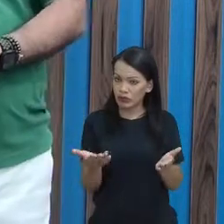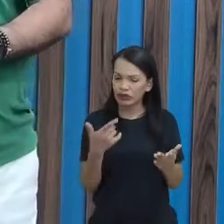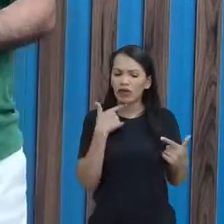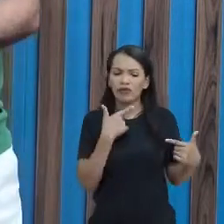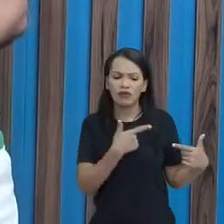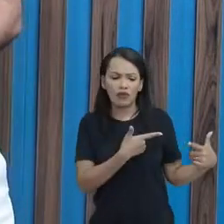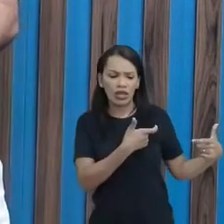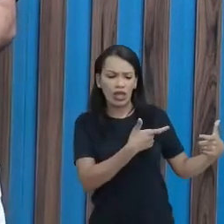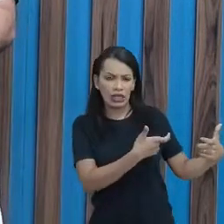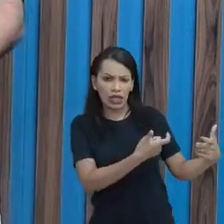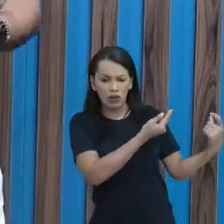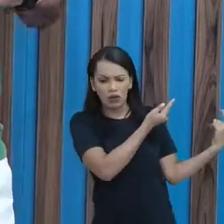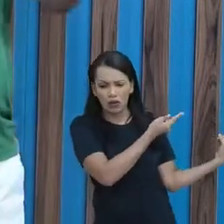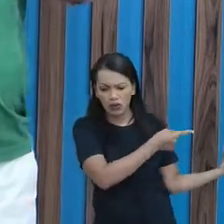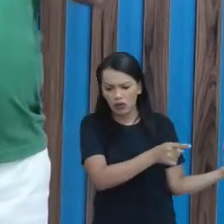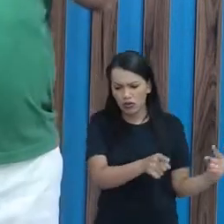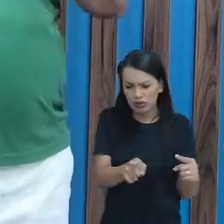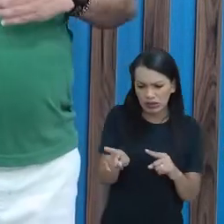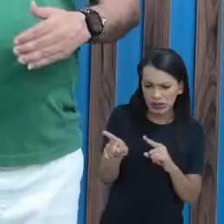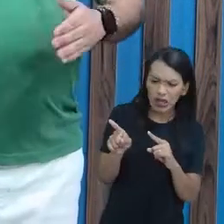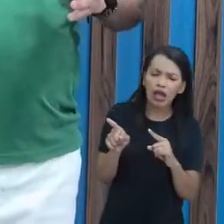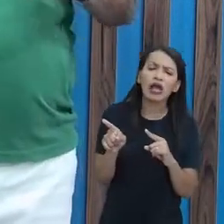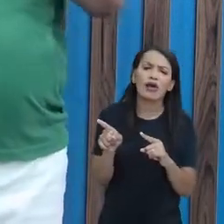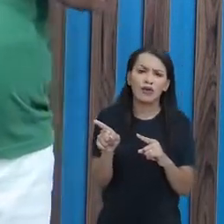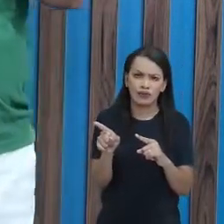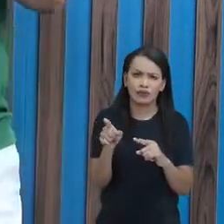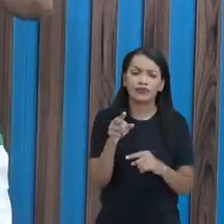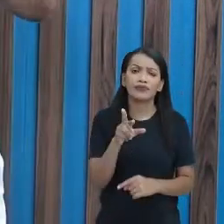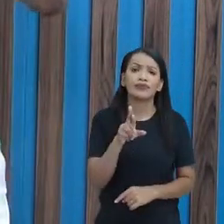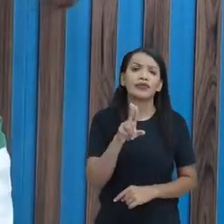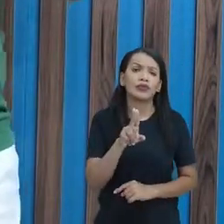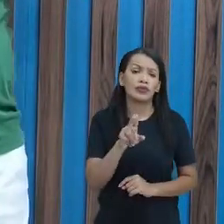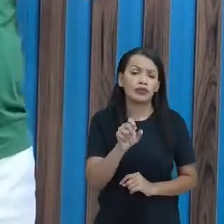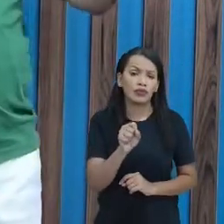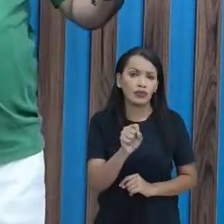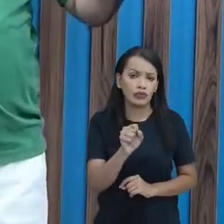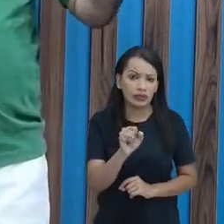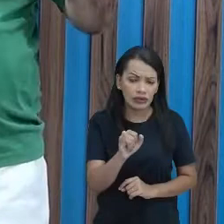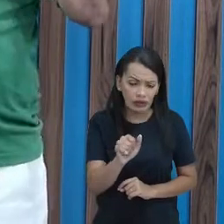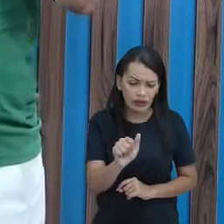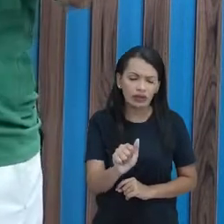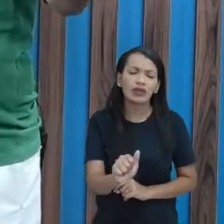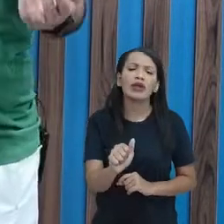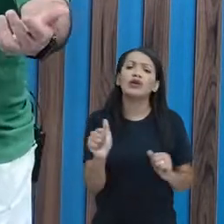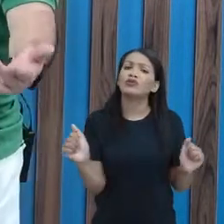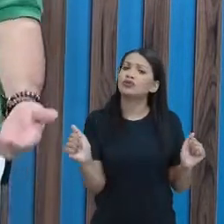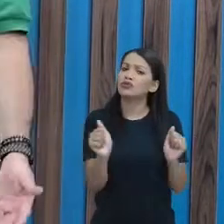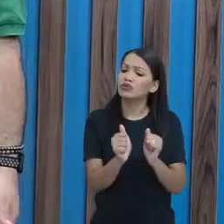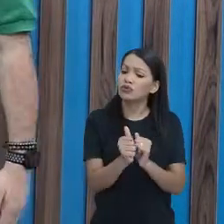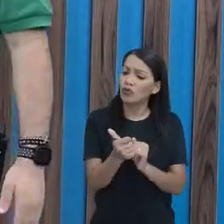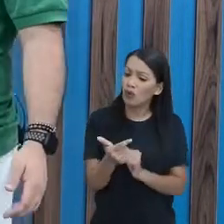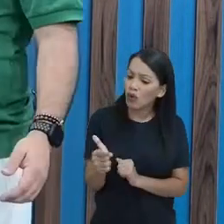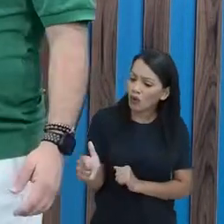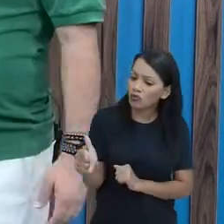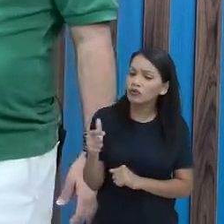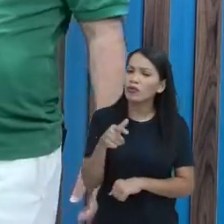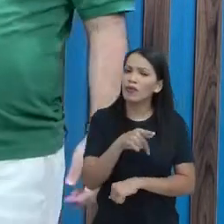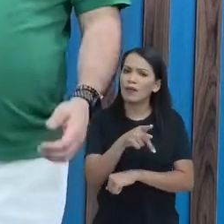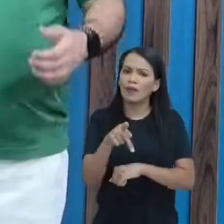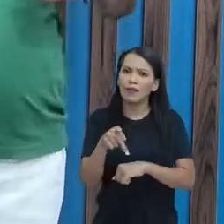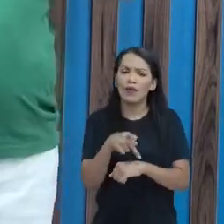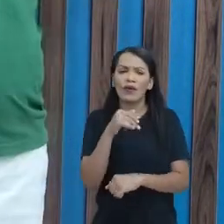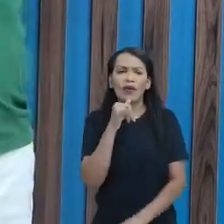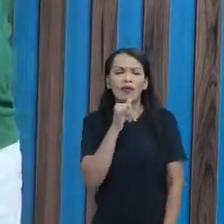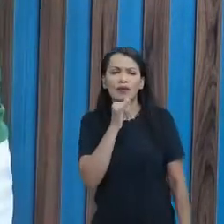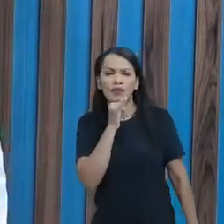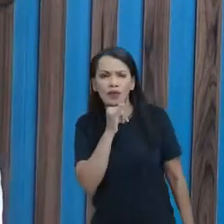guerra contra a Rússia. A Ucrânia já esteve anexada à Rússia junto com outros países, como por